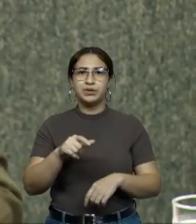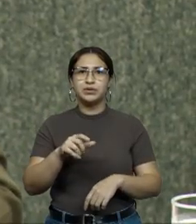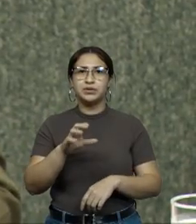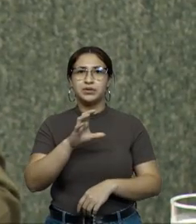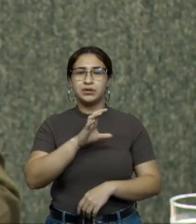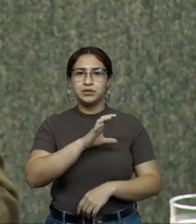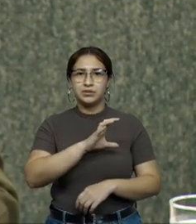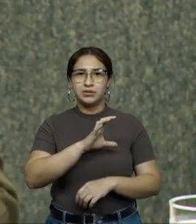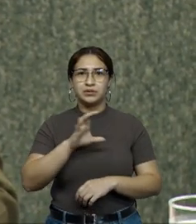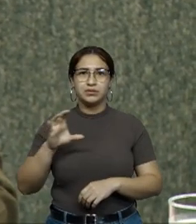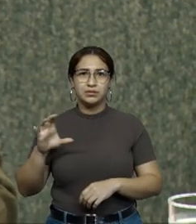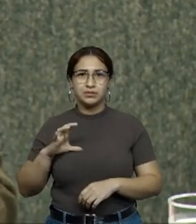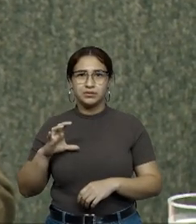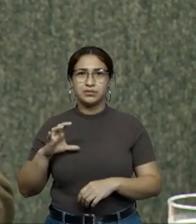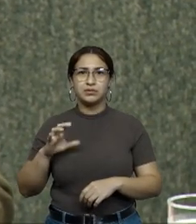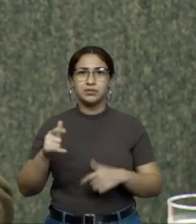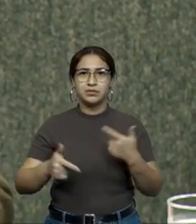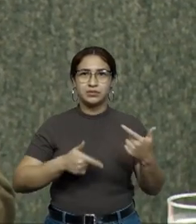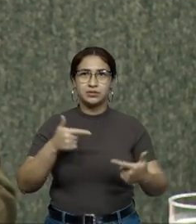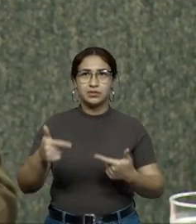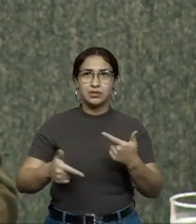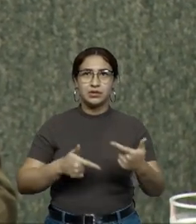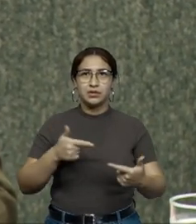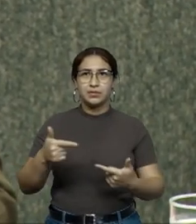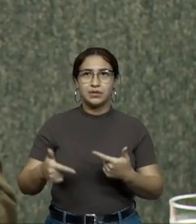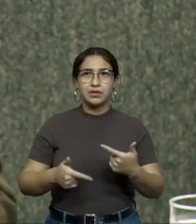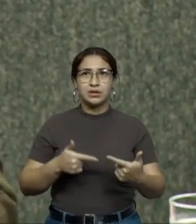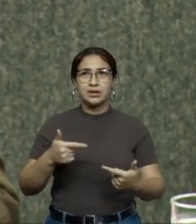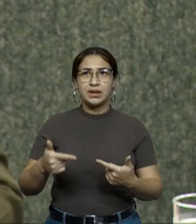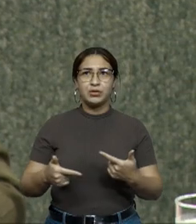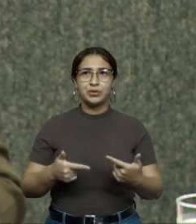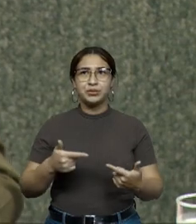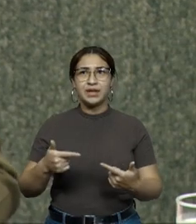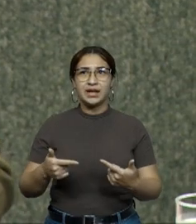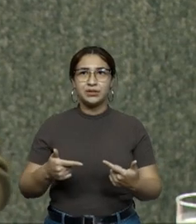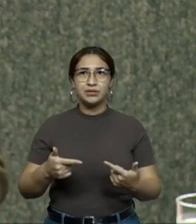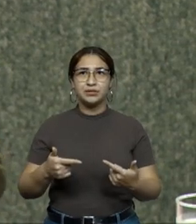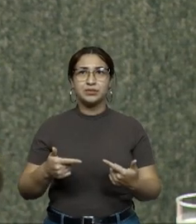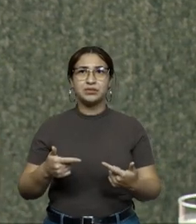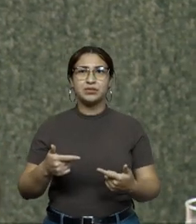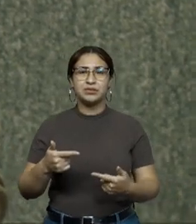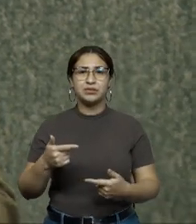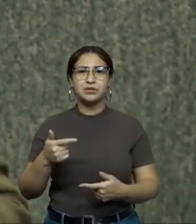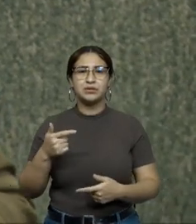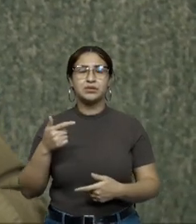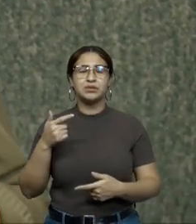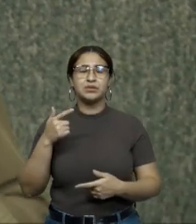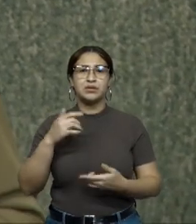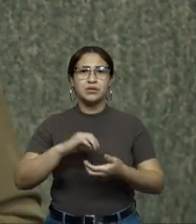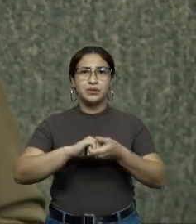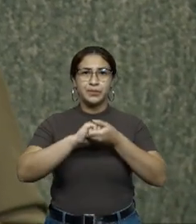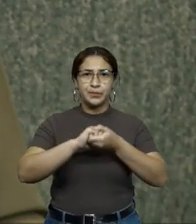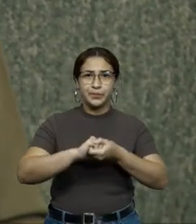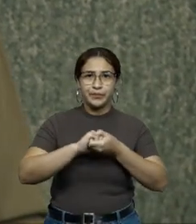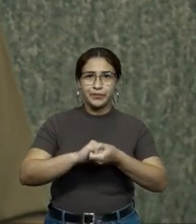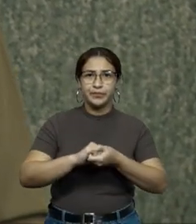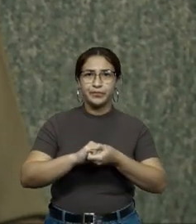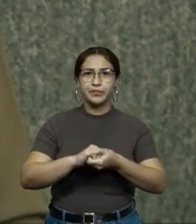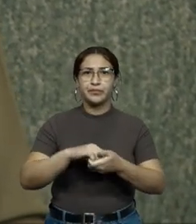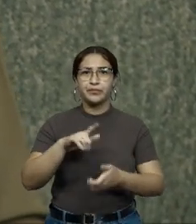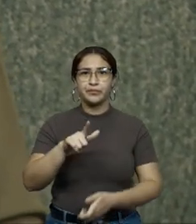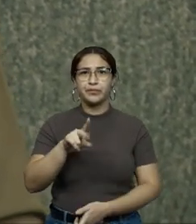do trabalho então o sindicato dos trabalhadores em educação colocar da região quero cumprimentar também o Luiz Carlos